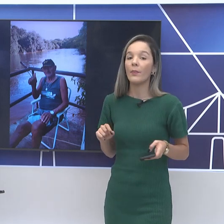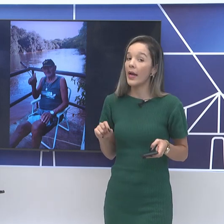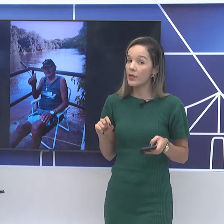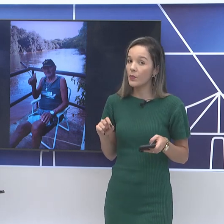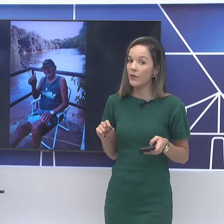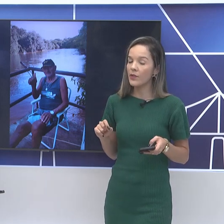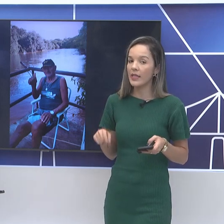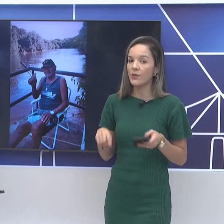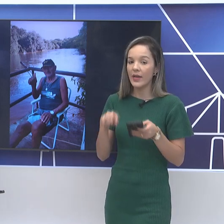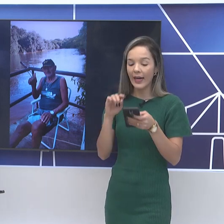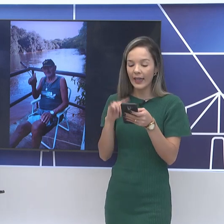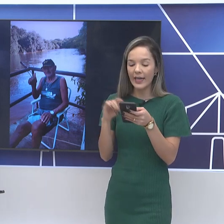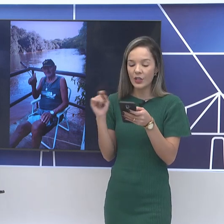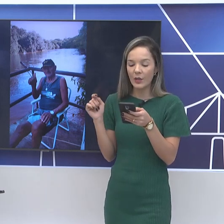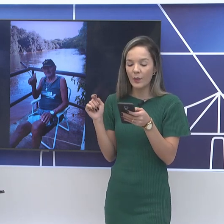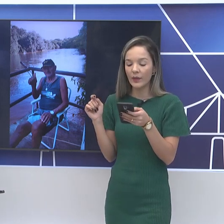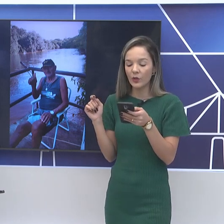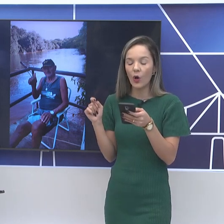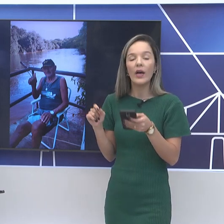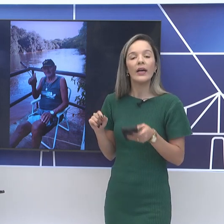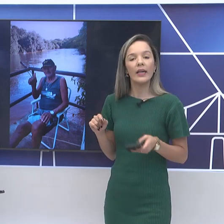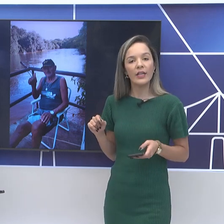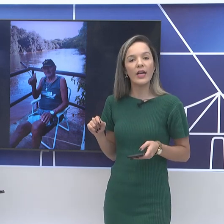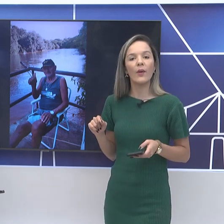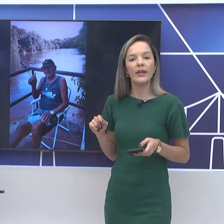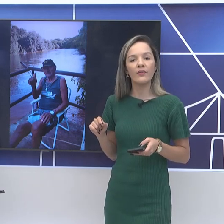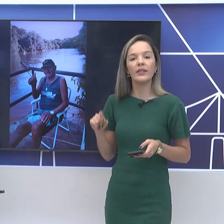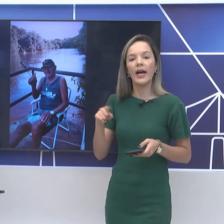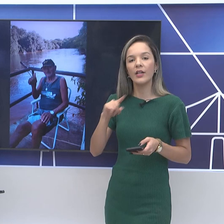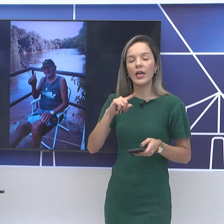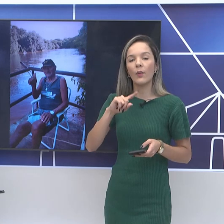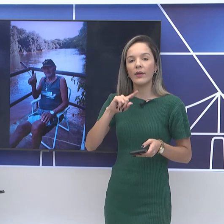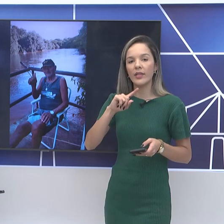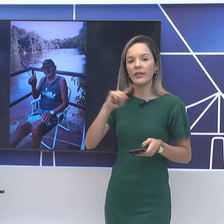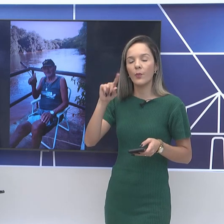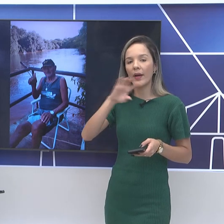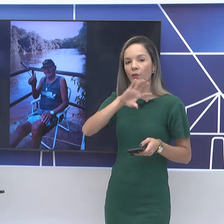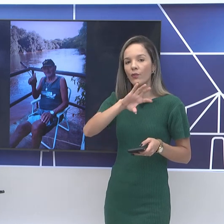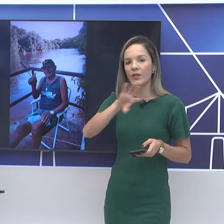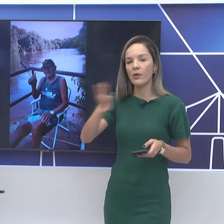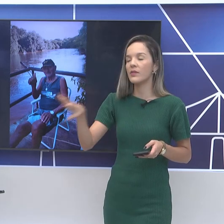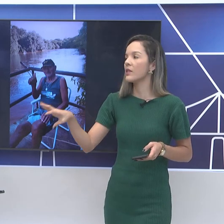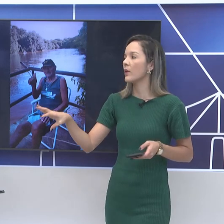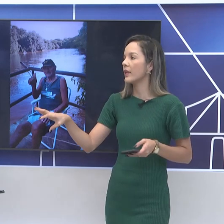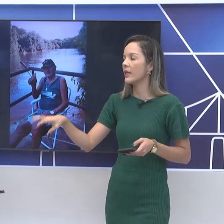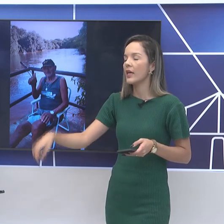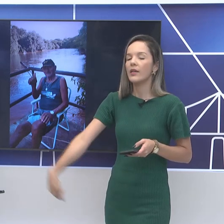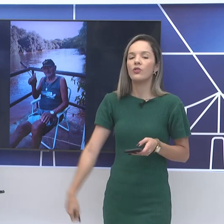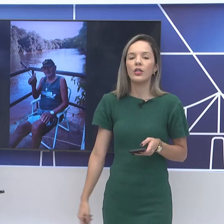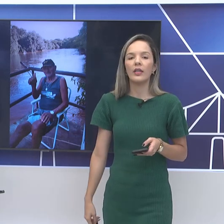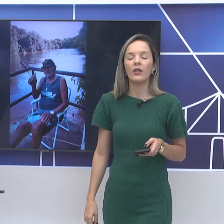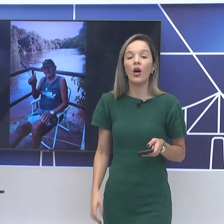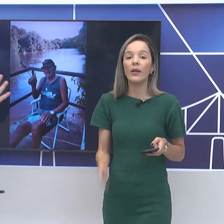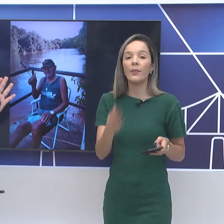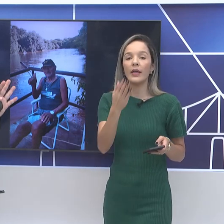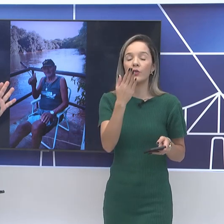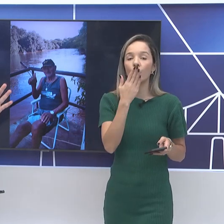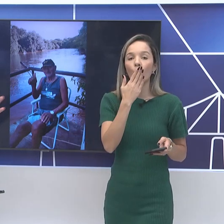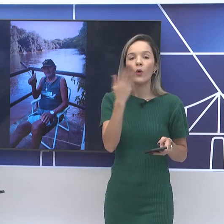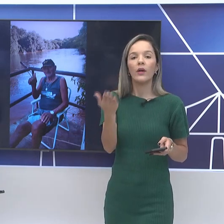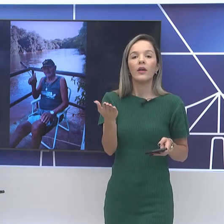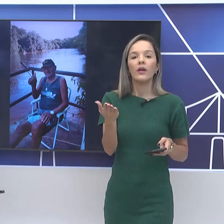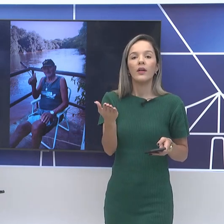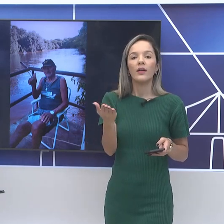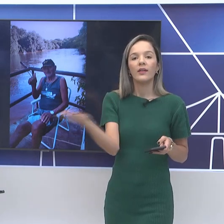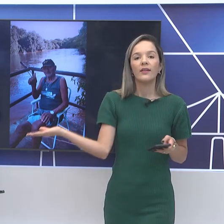Um abraço pra vocês. Foi a Cleide que me mandou. Cleide, aquário... Verdade, aquário ainda tem... Pega um finalzinho aqui de janeiro. E olha, beijo.